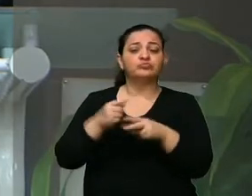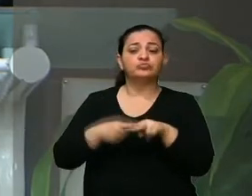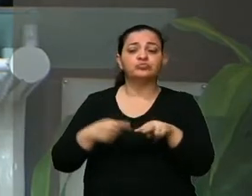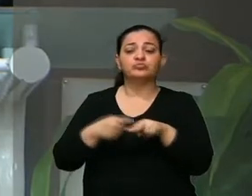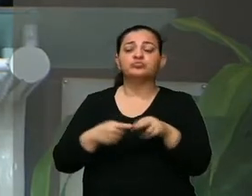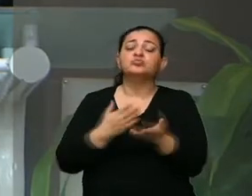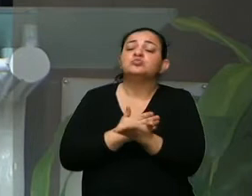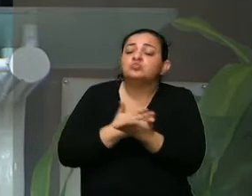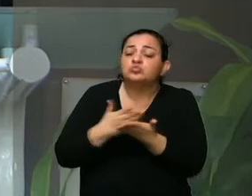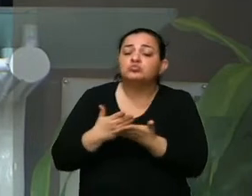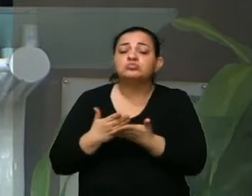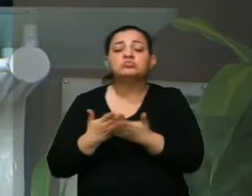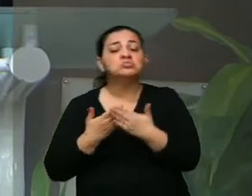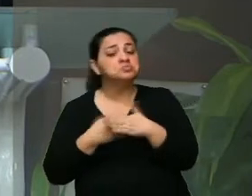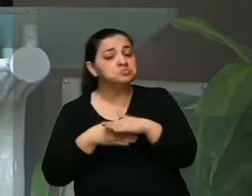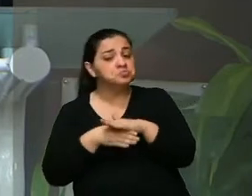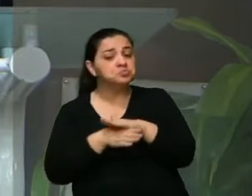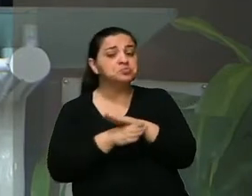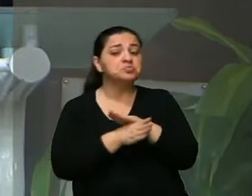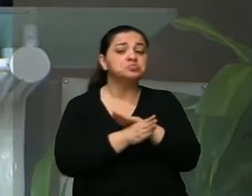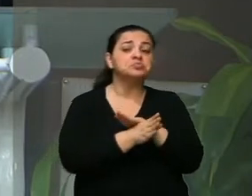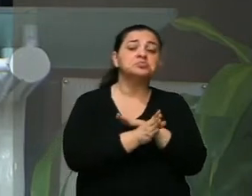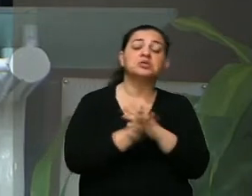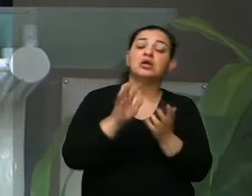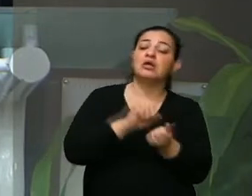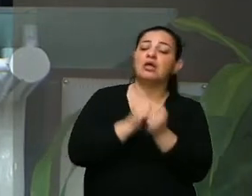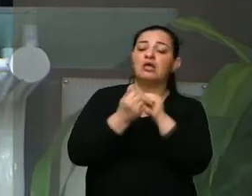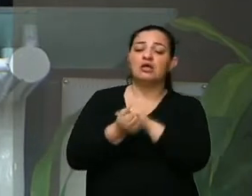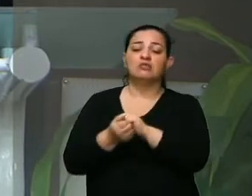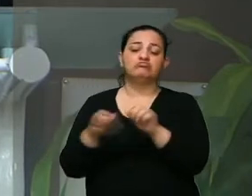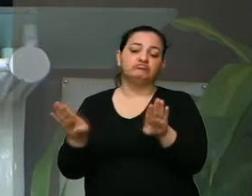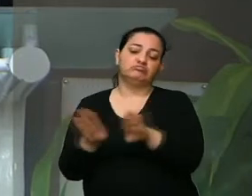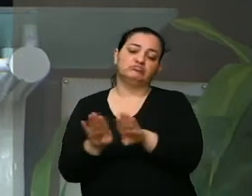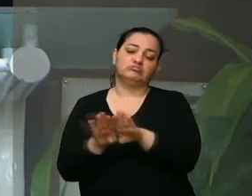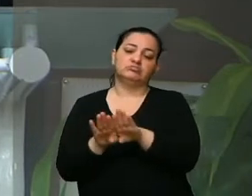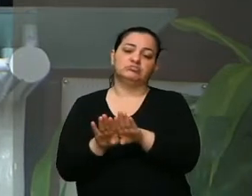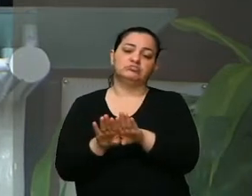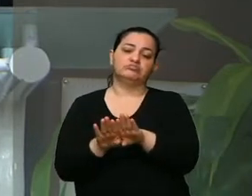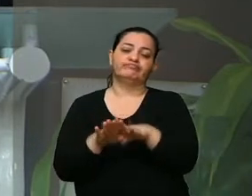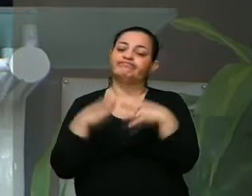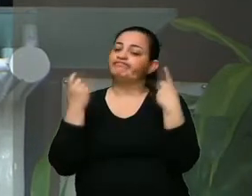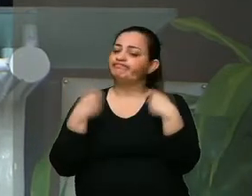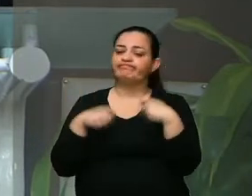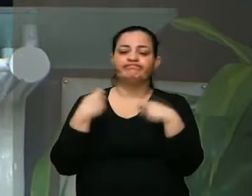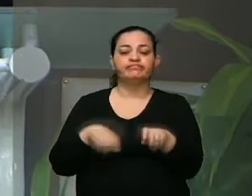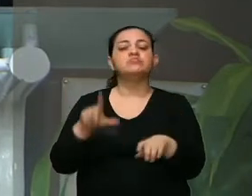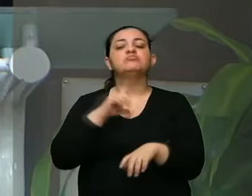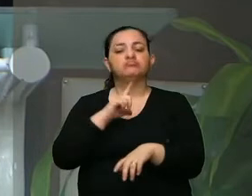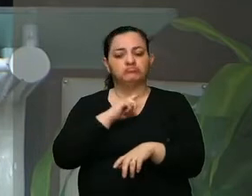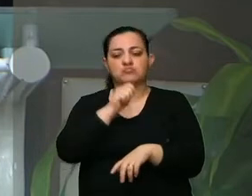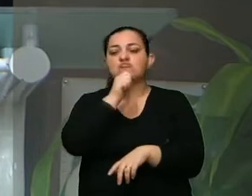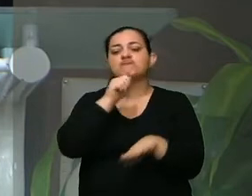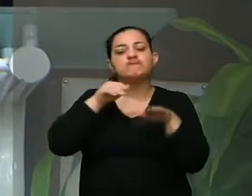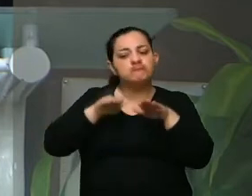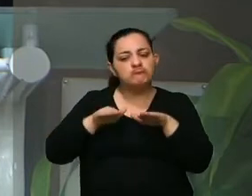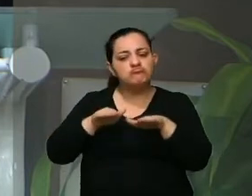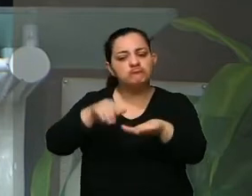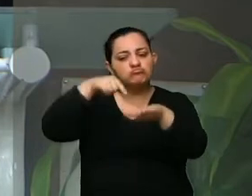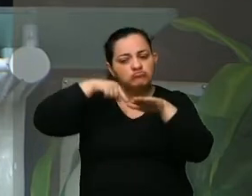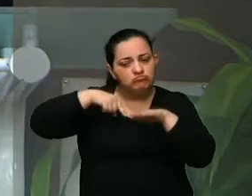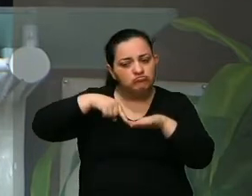começa a se se adaptar também se precisar ainda tem máquina de costura